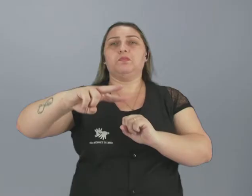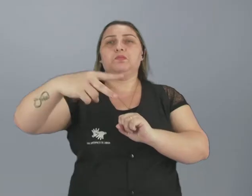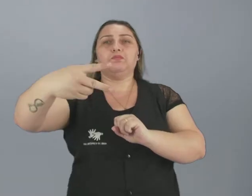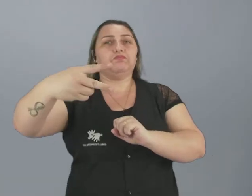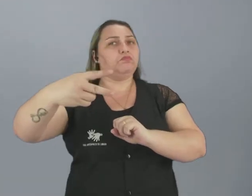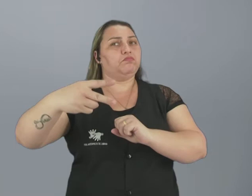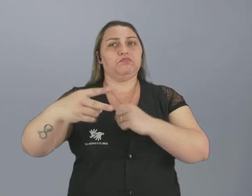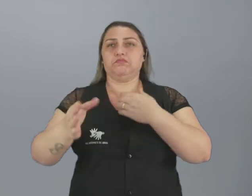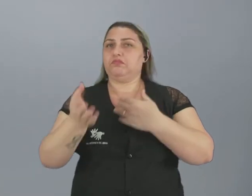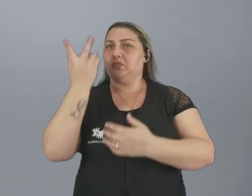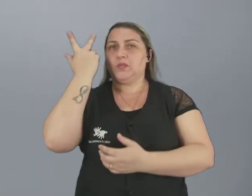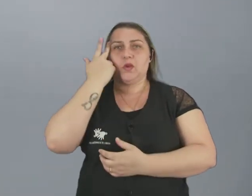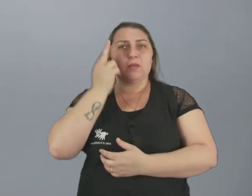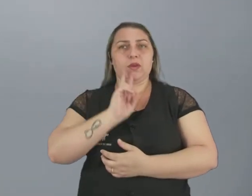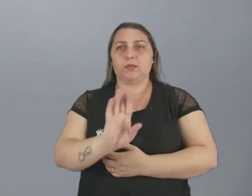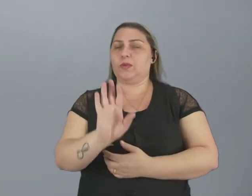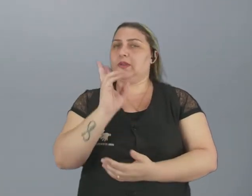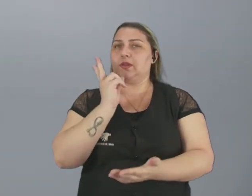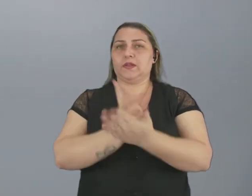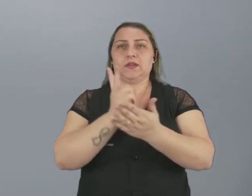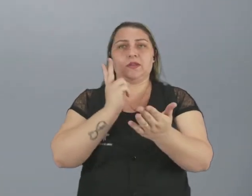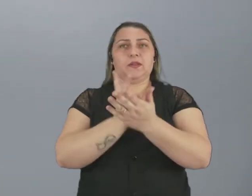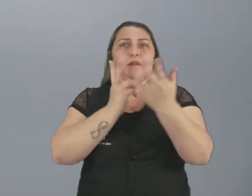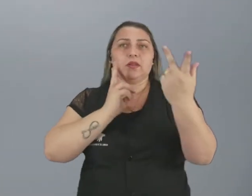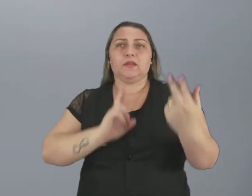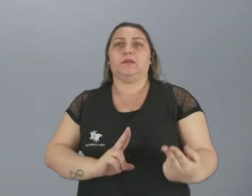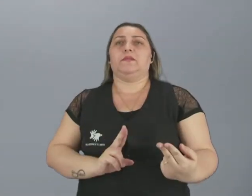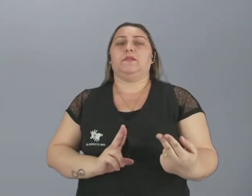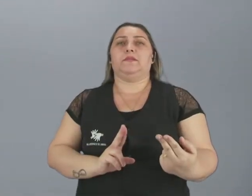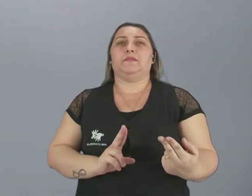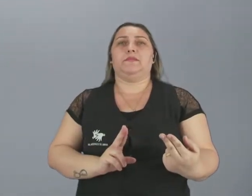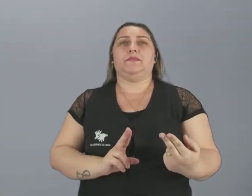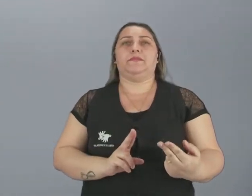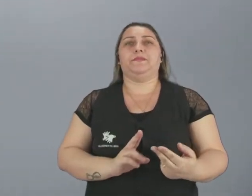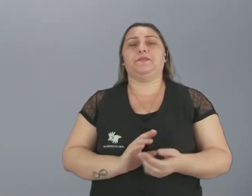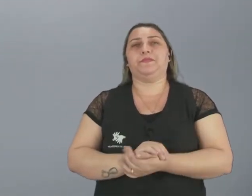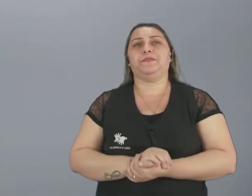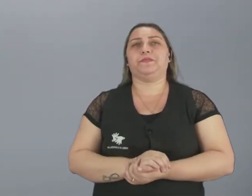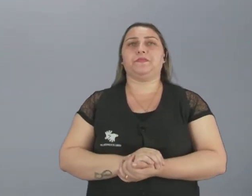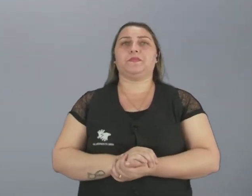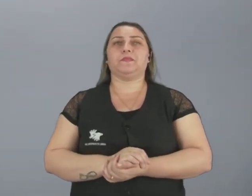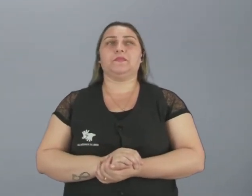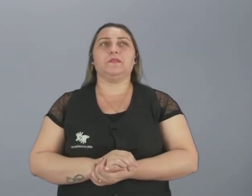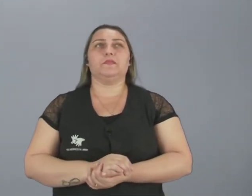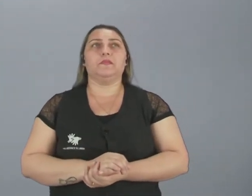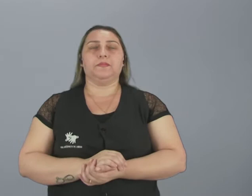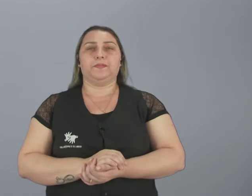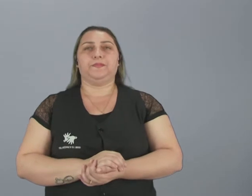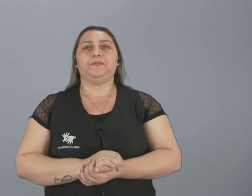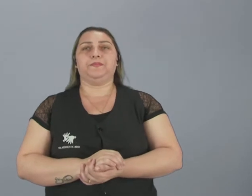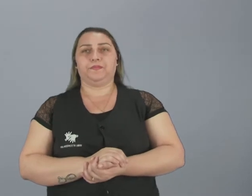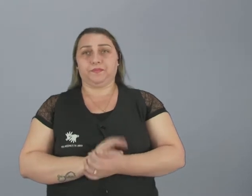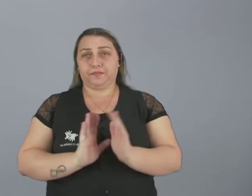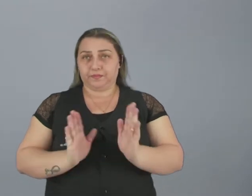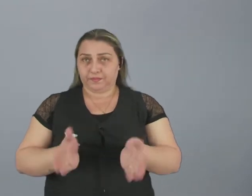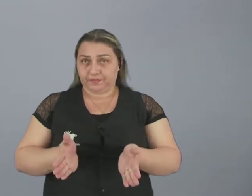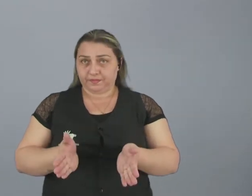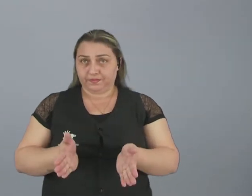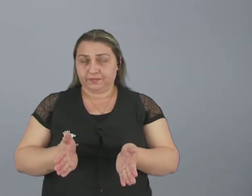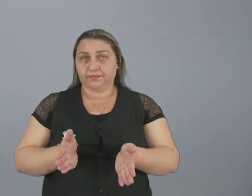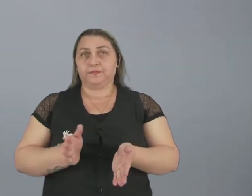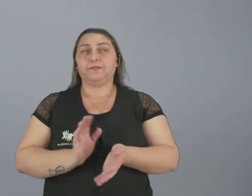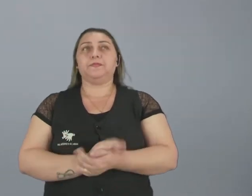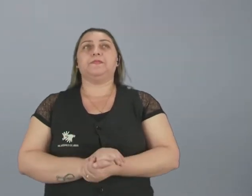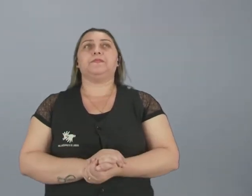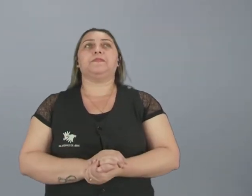numa outra ordem, né? Numa ordem inversa. A ordem dos fatores não vai alterar o meu resultado. Certinho até